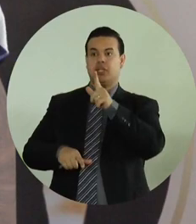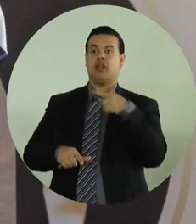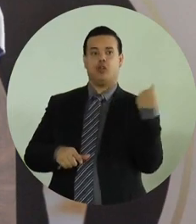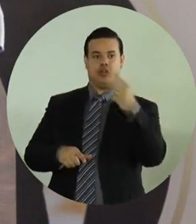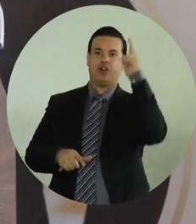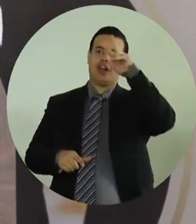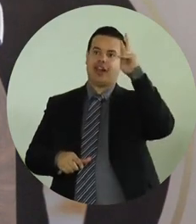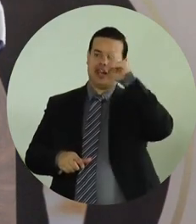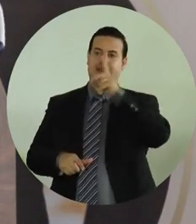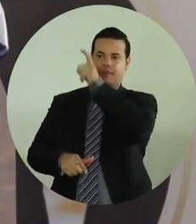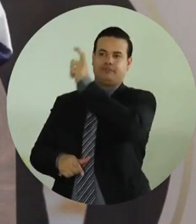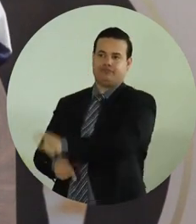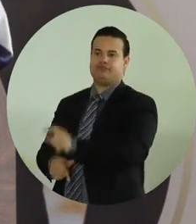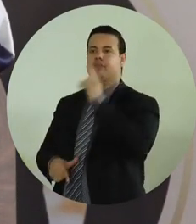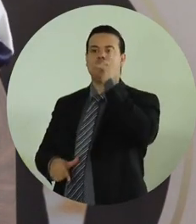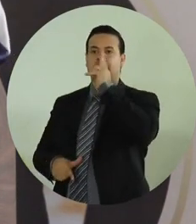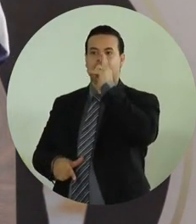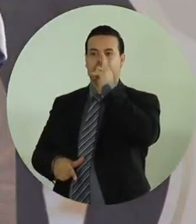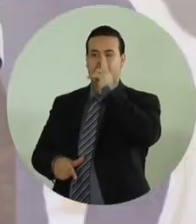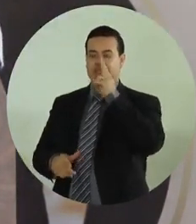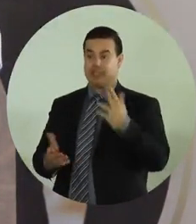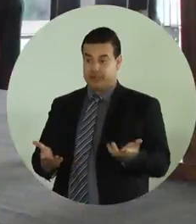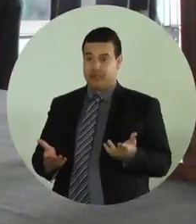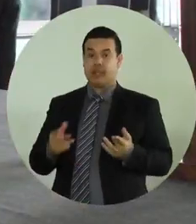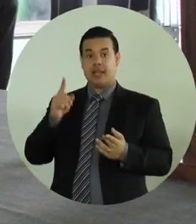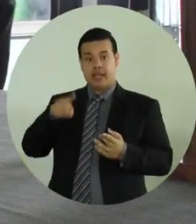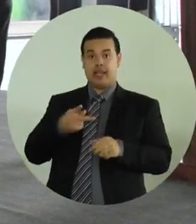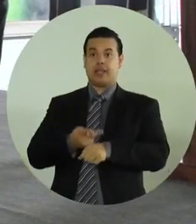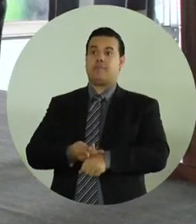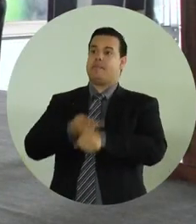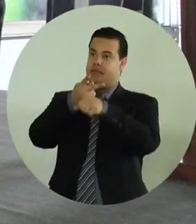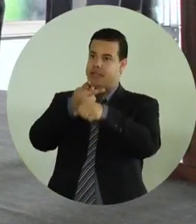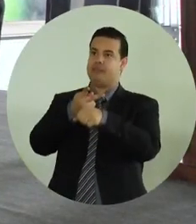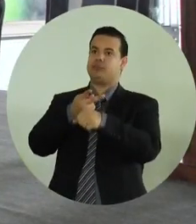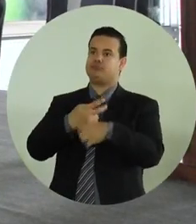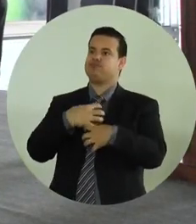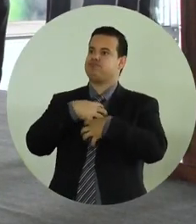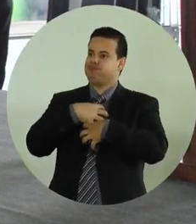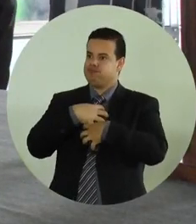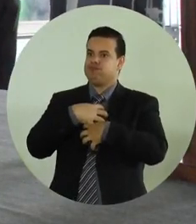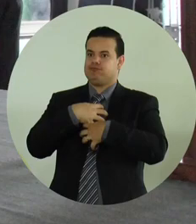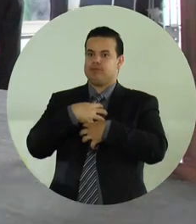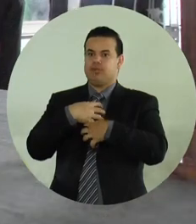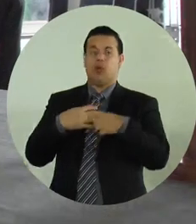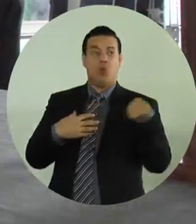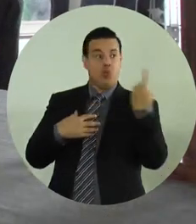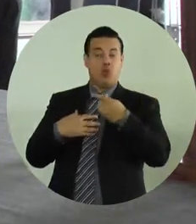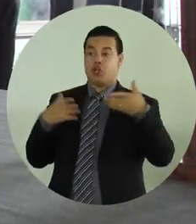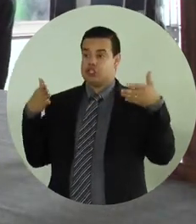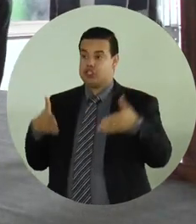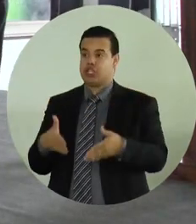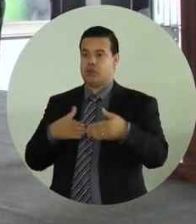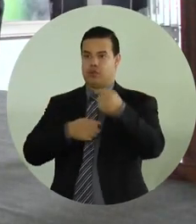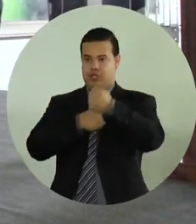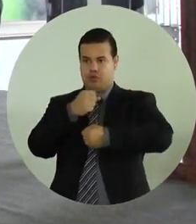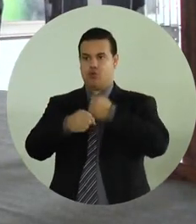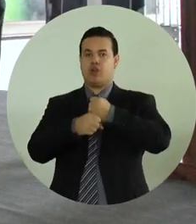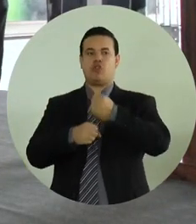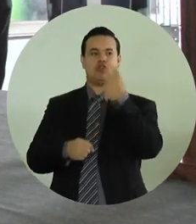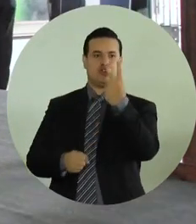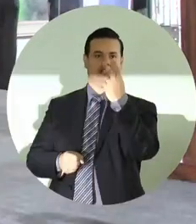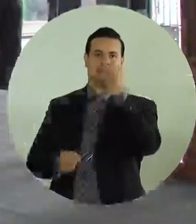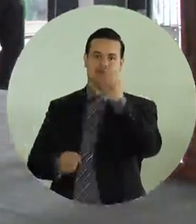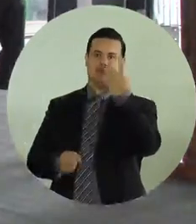da Marinalva. Esse prêmio foi uma inspiração, e quando nós chegamos aqui em 2017, depois